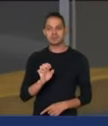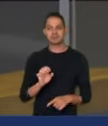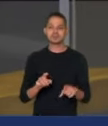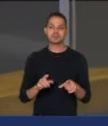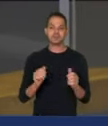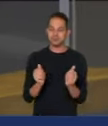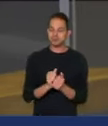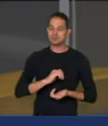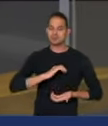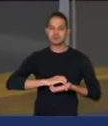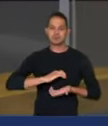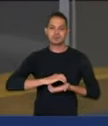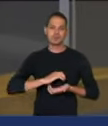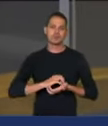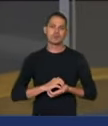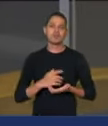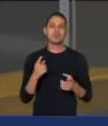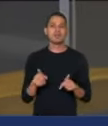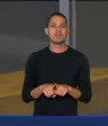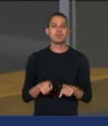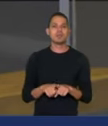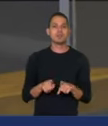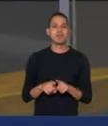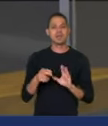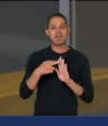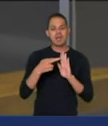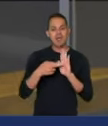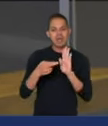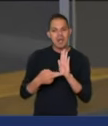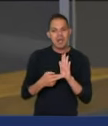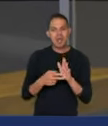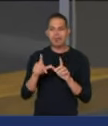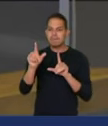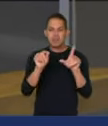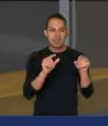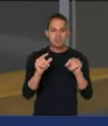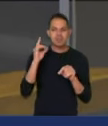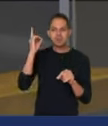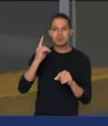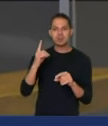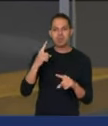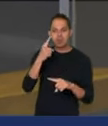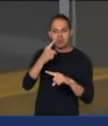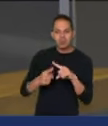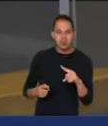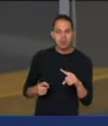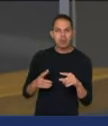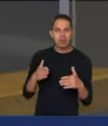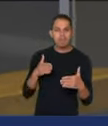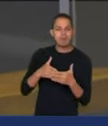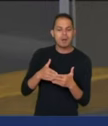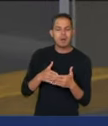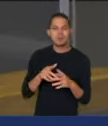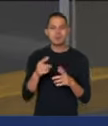TSE/STF. E ninguém sabe também qual é o critério para a escolha dos deputados censurados. Parece que ele faz